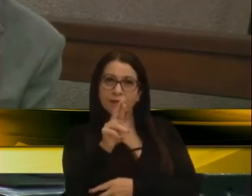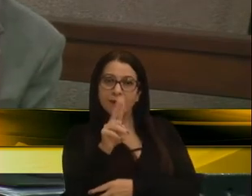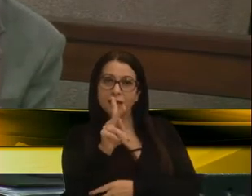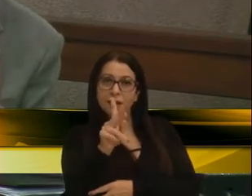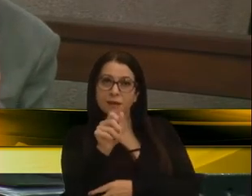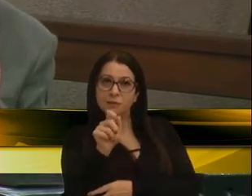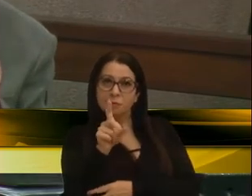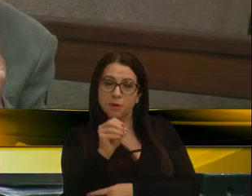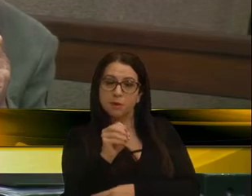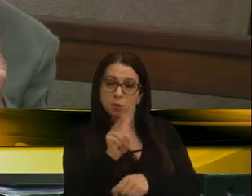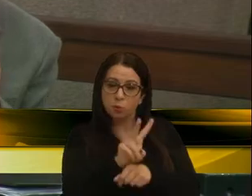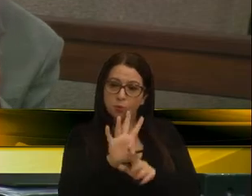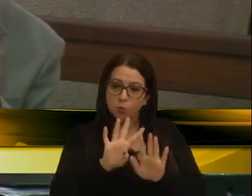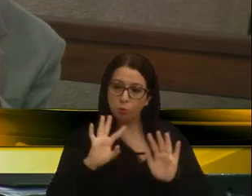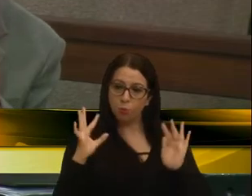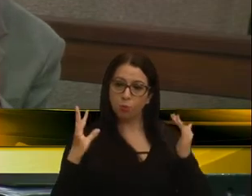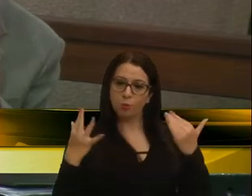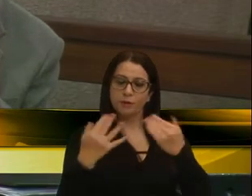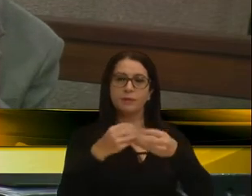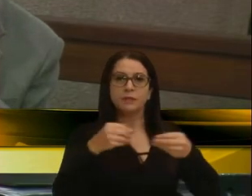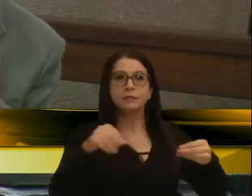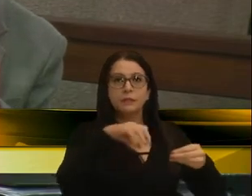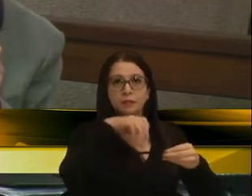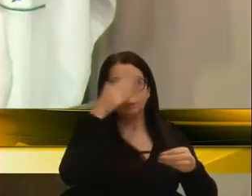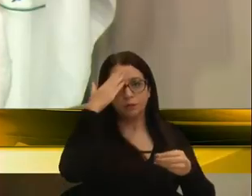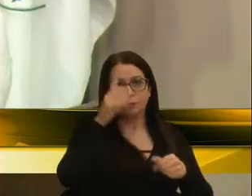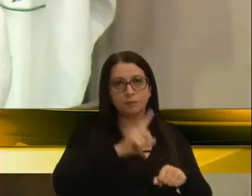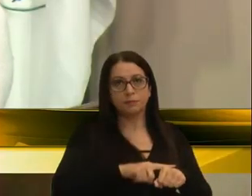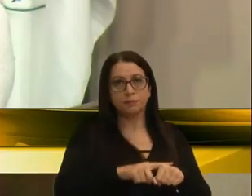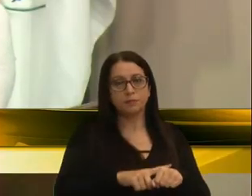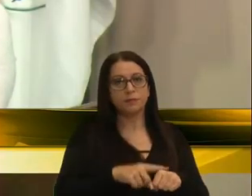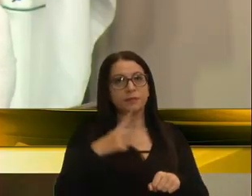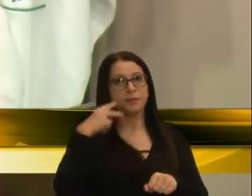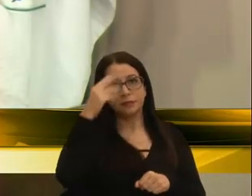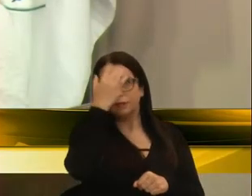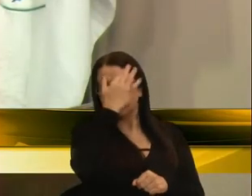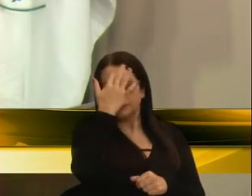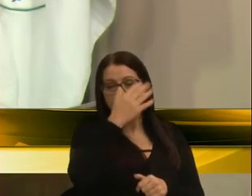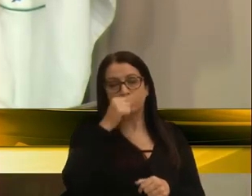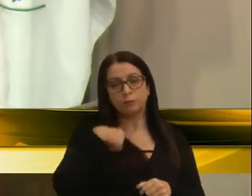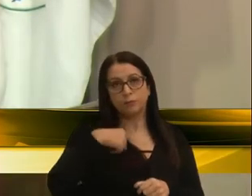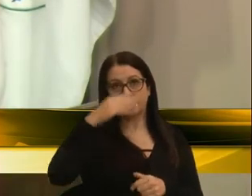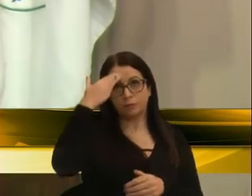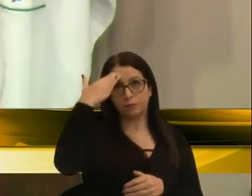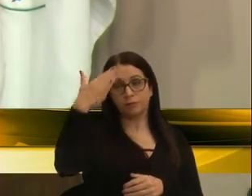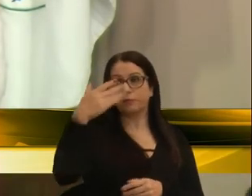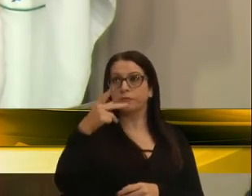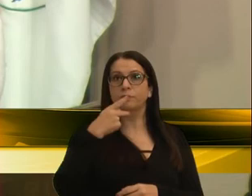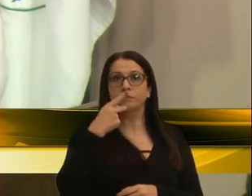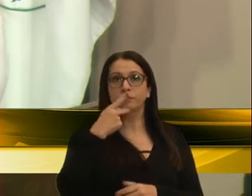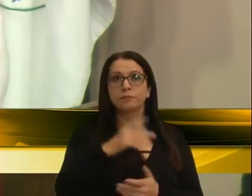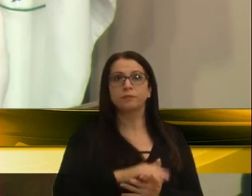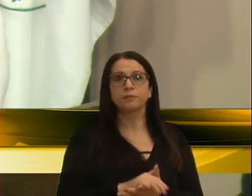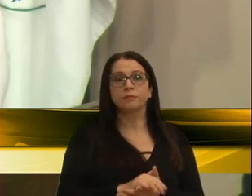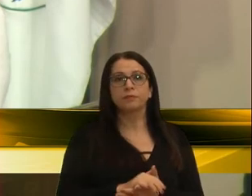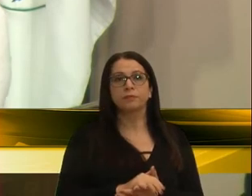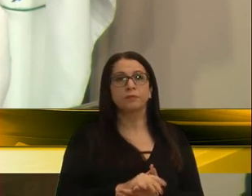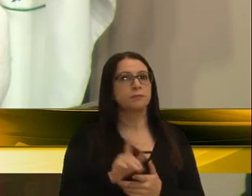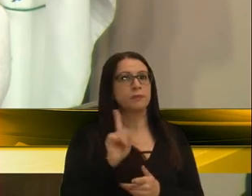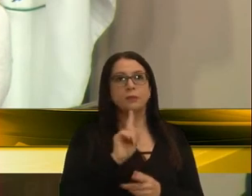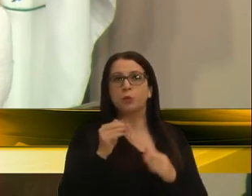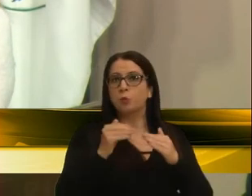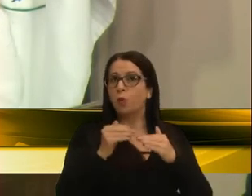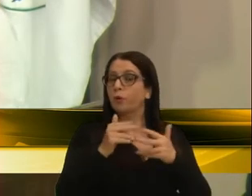protege o cercamento do terreno. Obrigado pela parte. Vereadora Diló, eu agradeço a sua contribuição, mas discordo